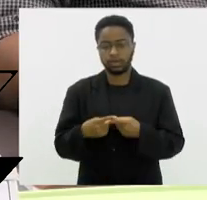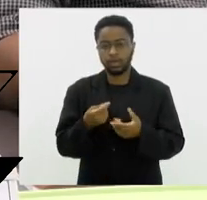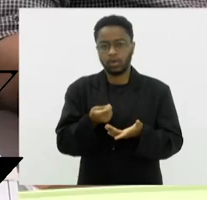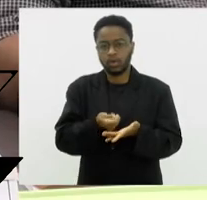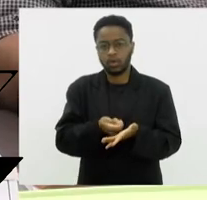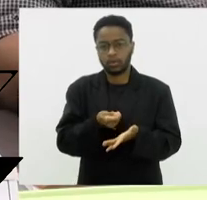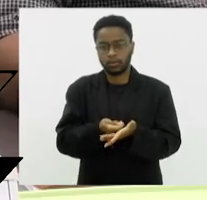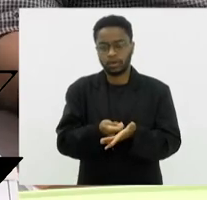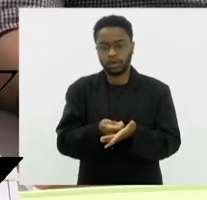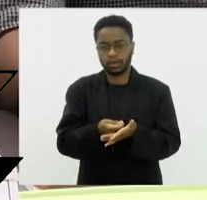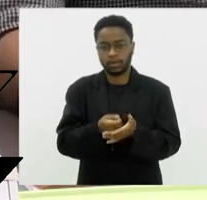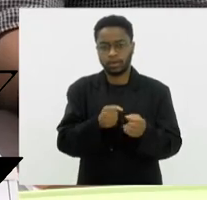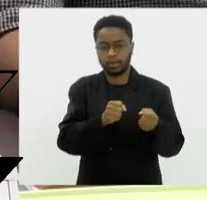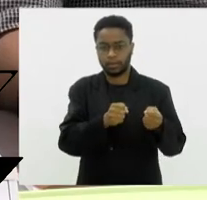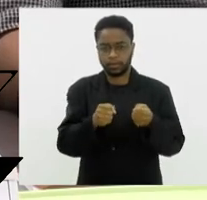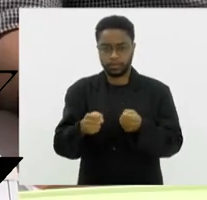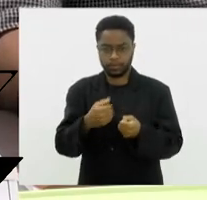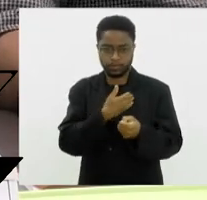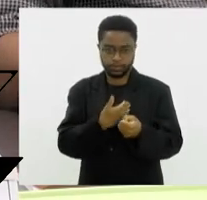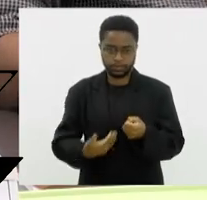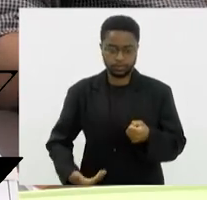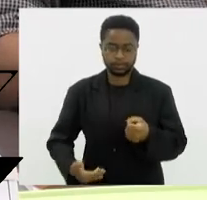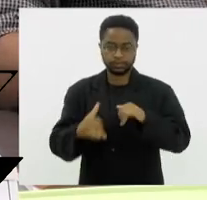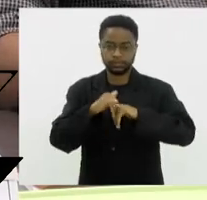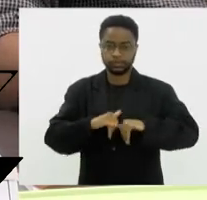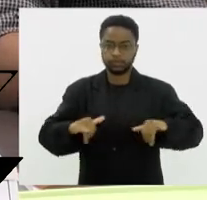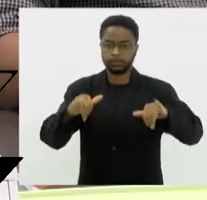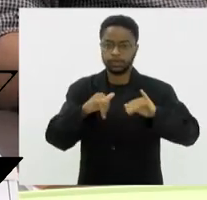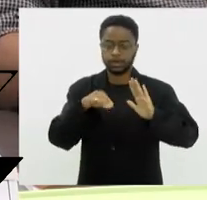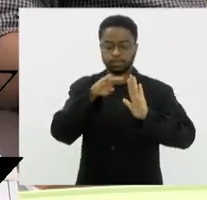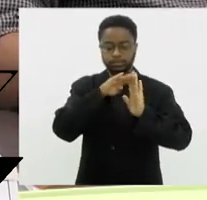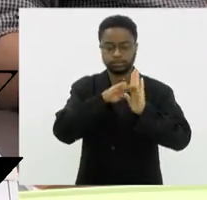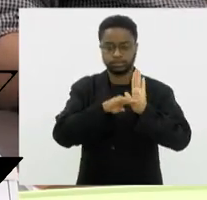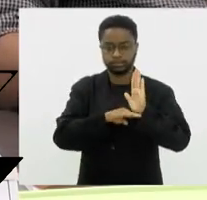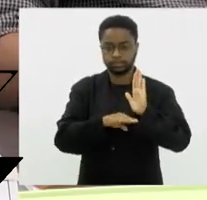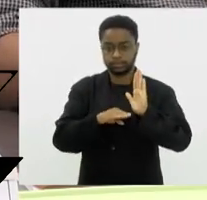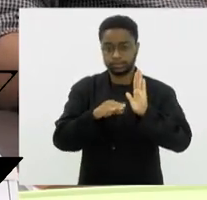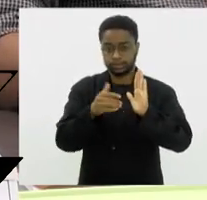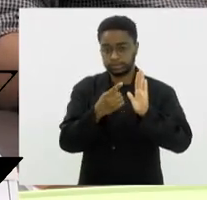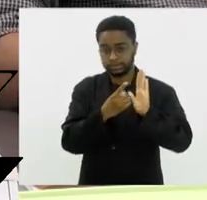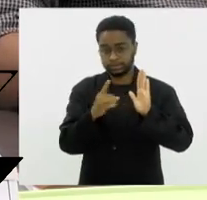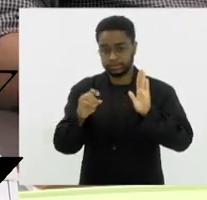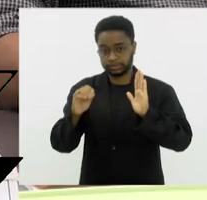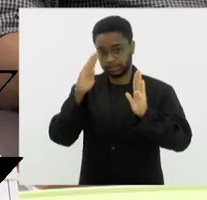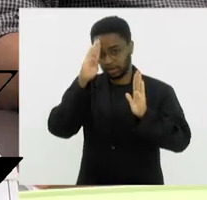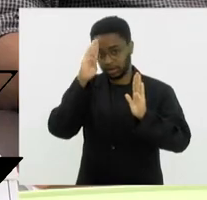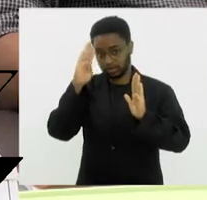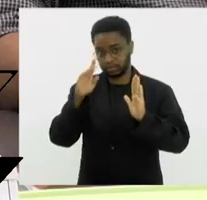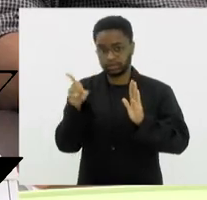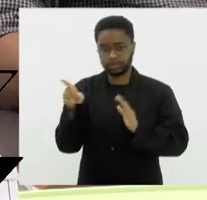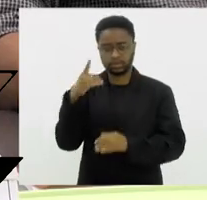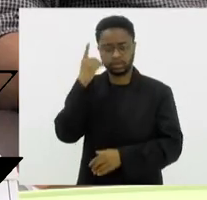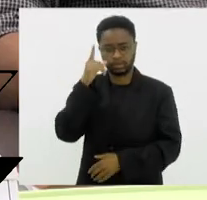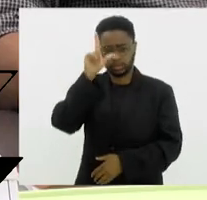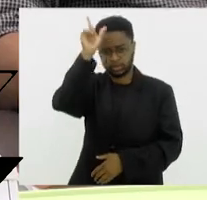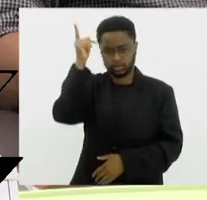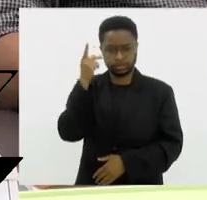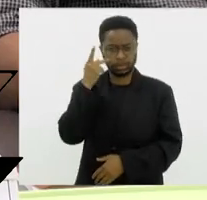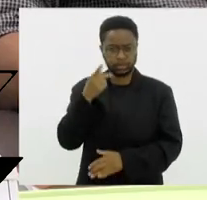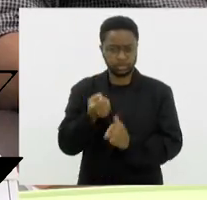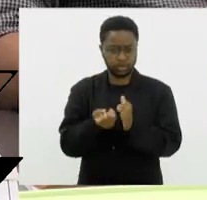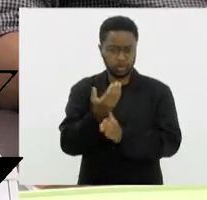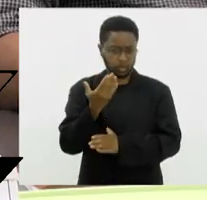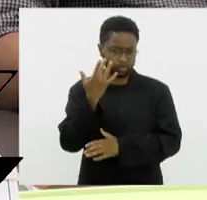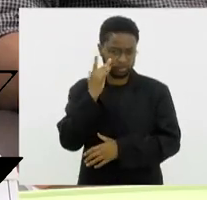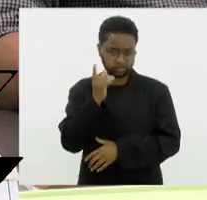o poder público a divulgar a lista dos 100 maiores. O vosso excelente deputado Luiz Paulo é que era o autor dessa lei? Bom, eu